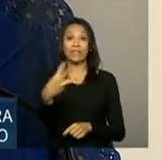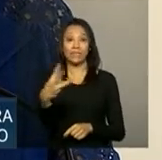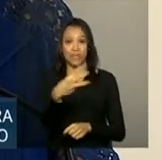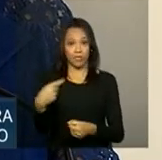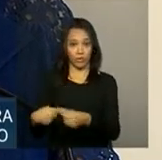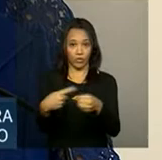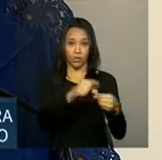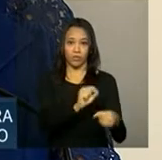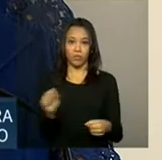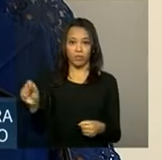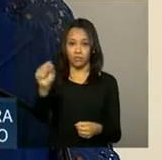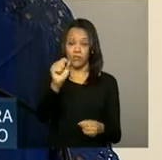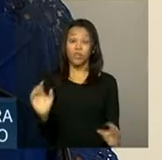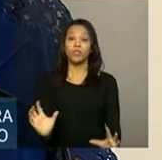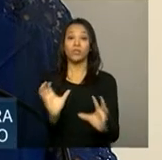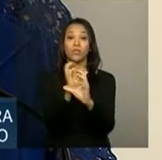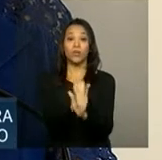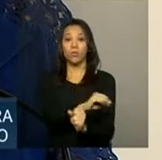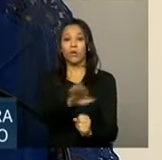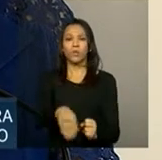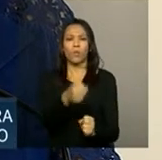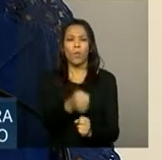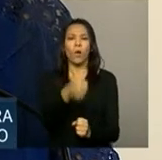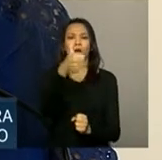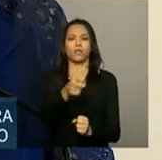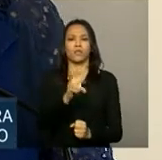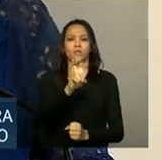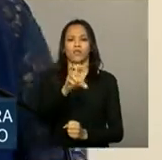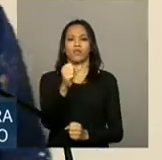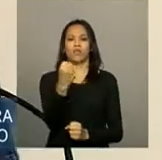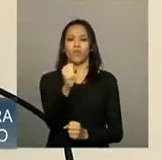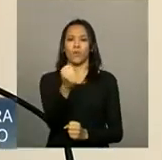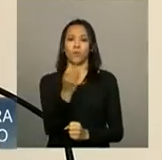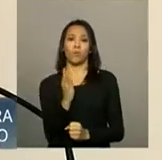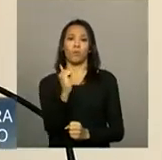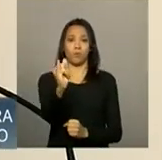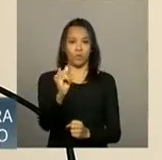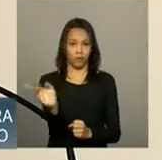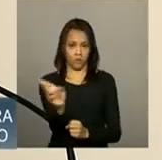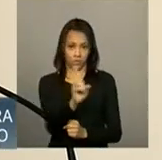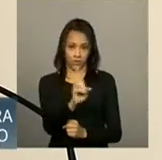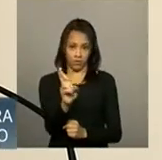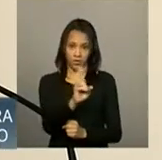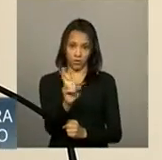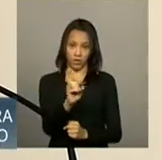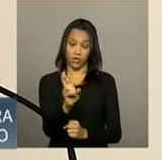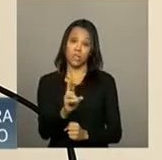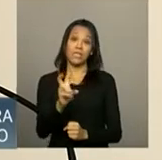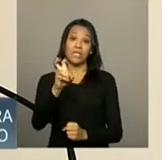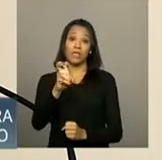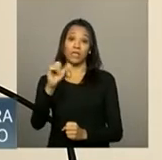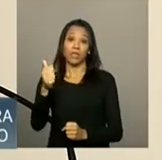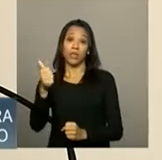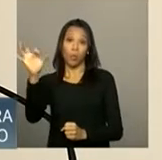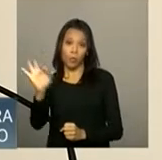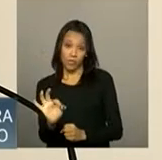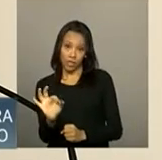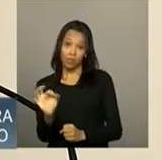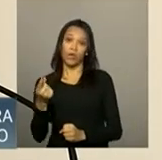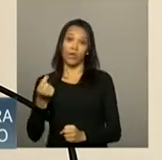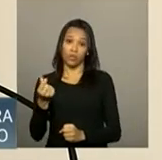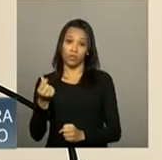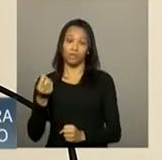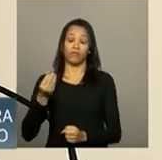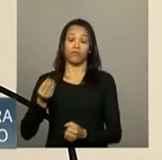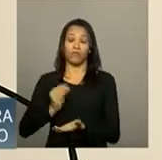ela chega a quase 58 bilhões de reais desse 51 por cento do Governo Federal